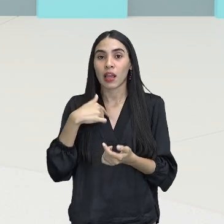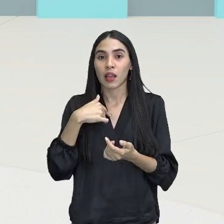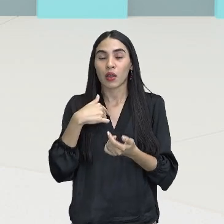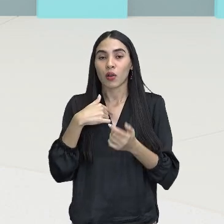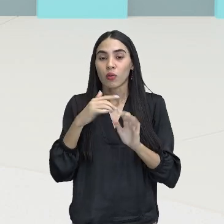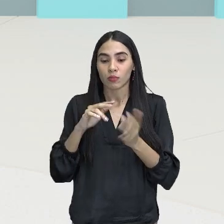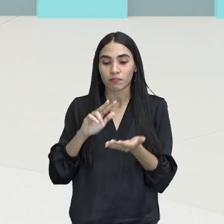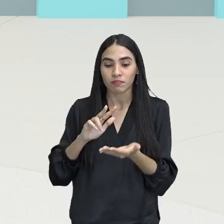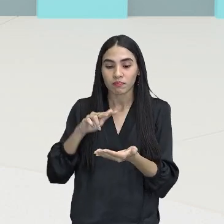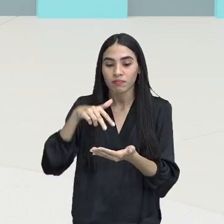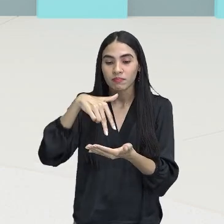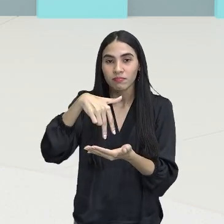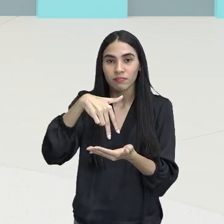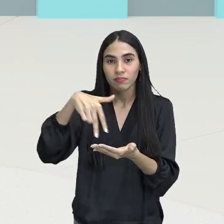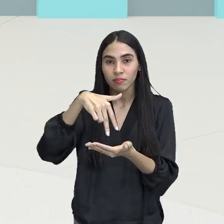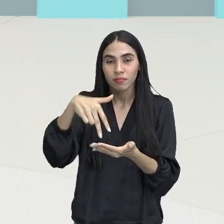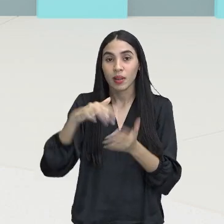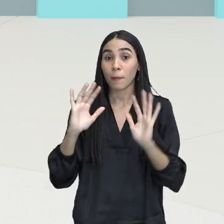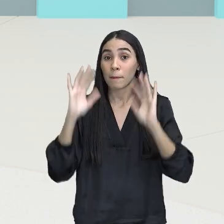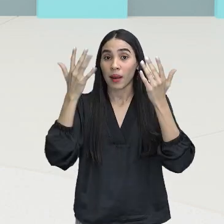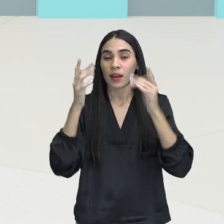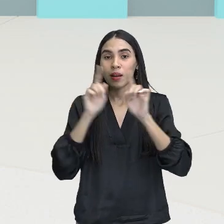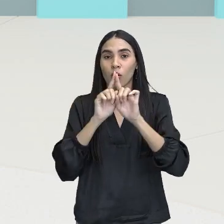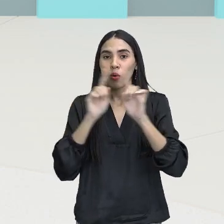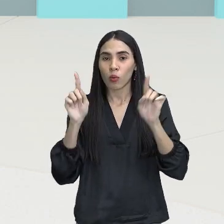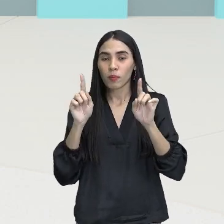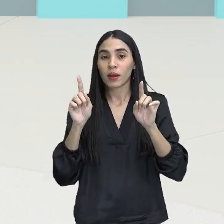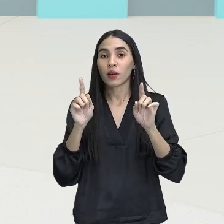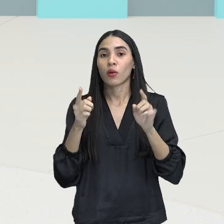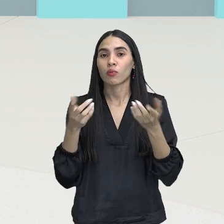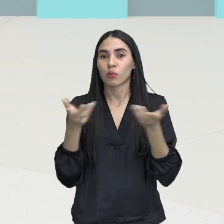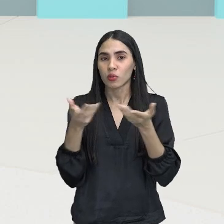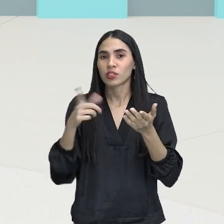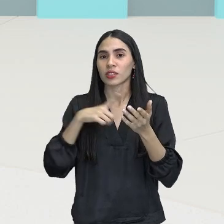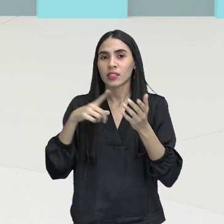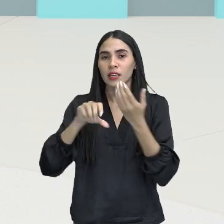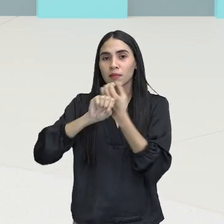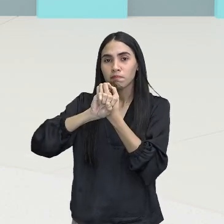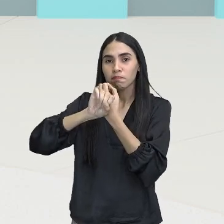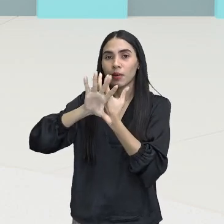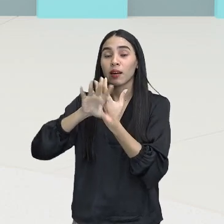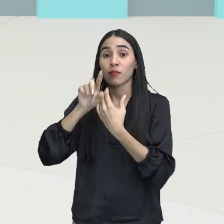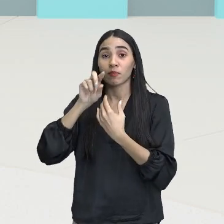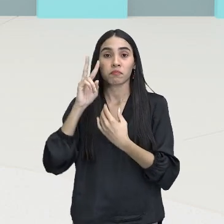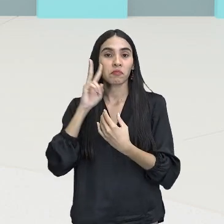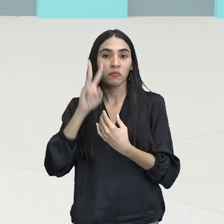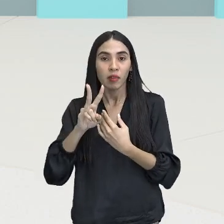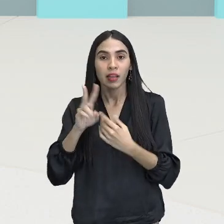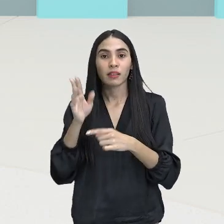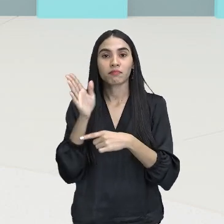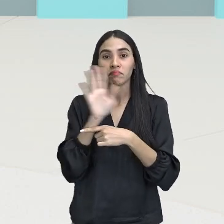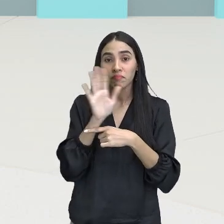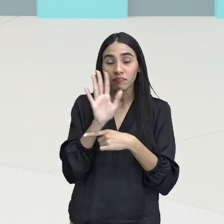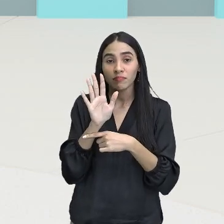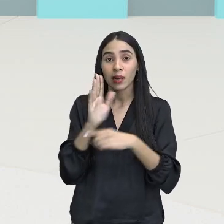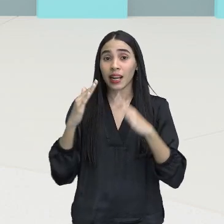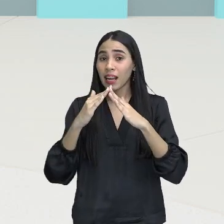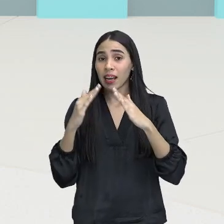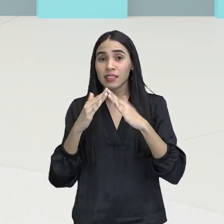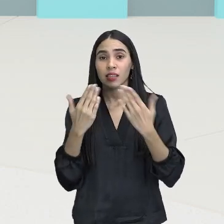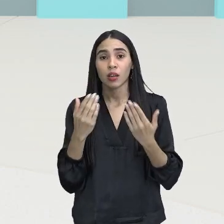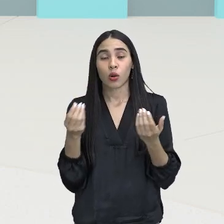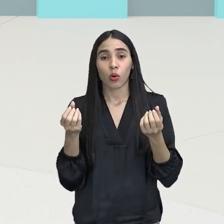espetáculo. Hoje temos espetáculos que eles ocorrem de forma online. Você pode assistir da sua casa. Hoje